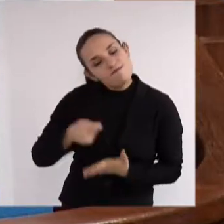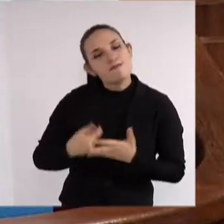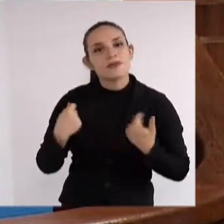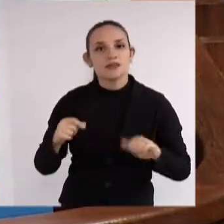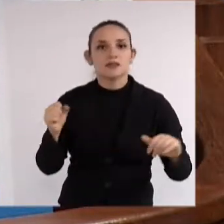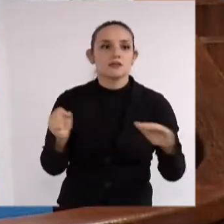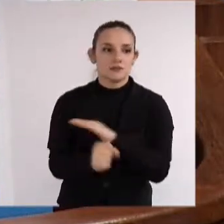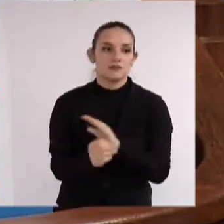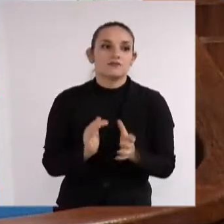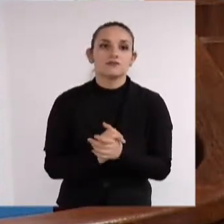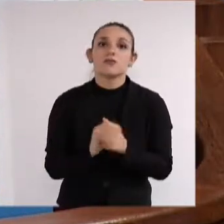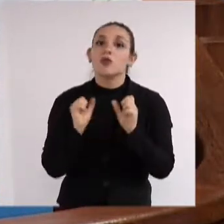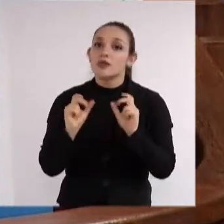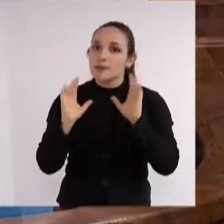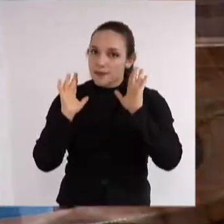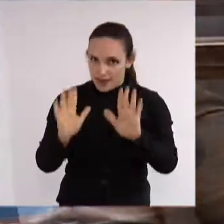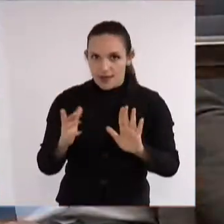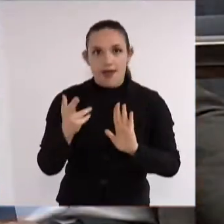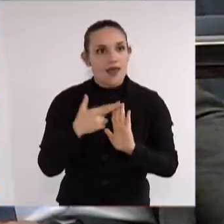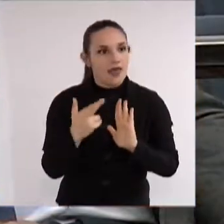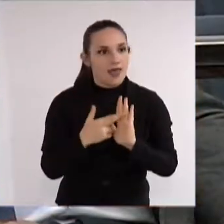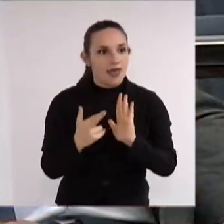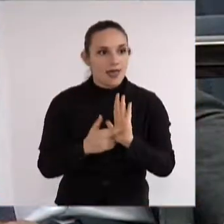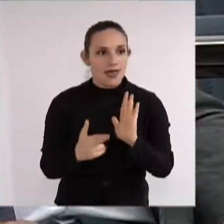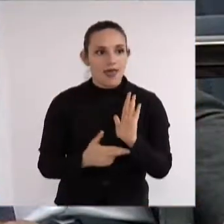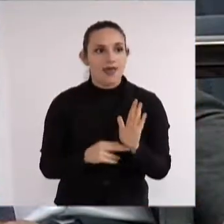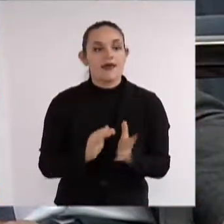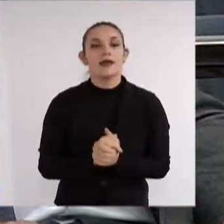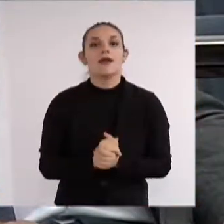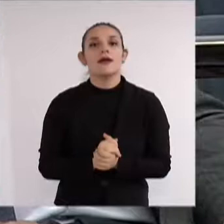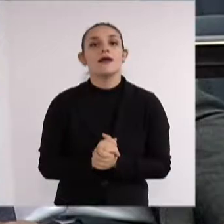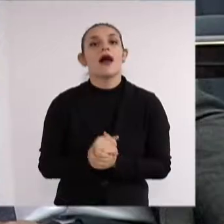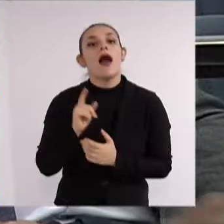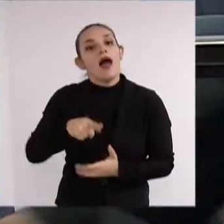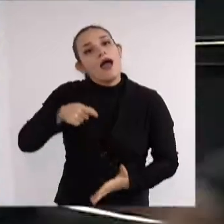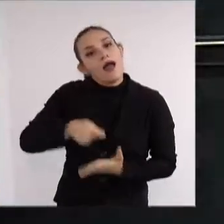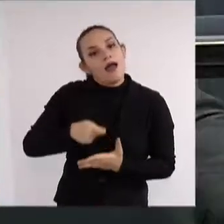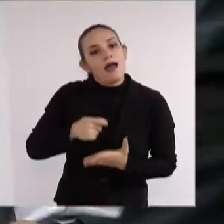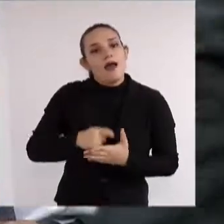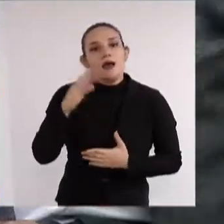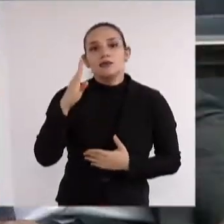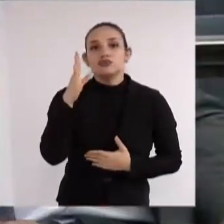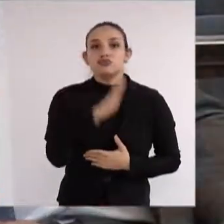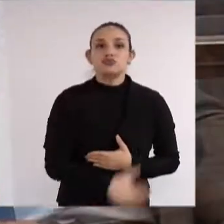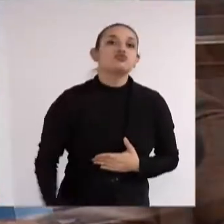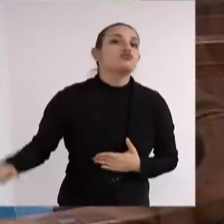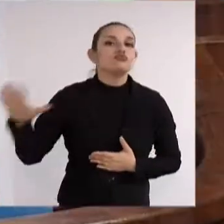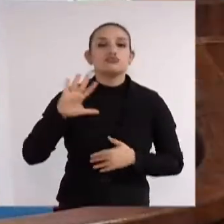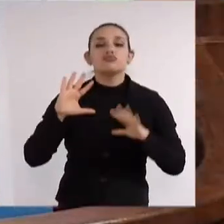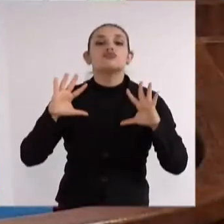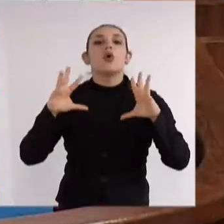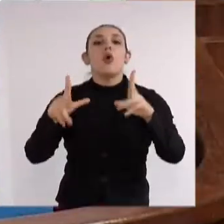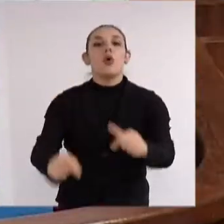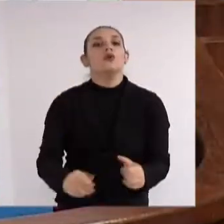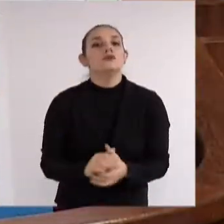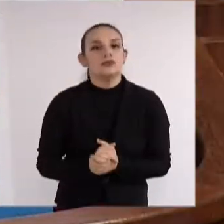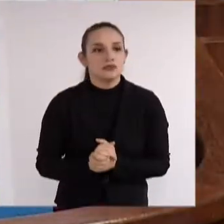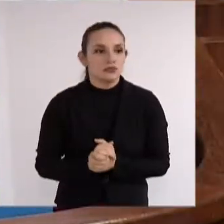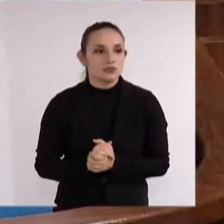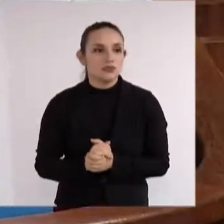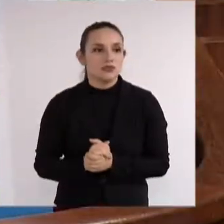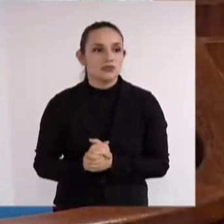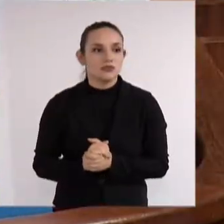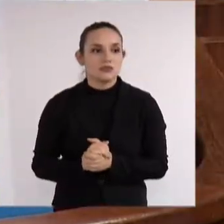ela já tem uma exigência que vale para todo o território nacional acerca das edificações